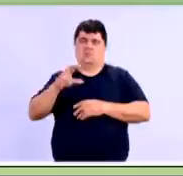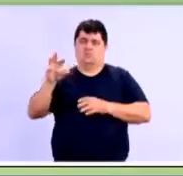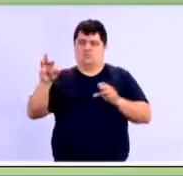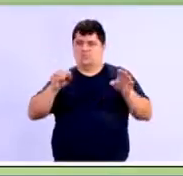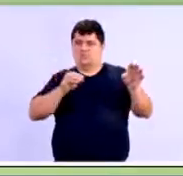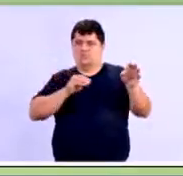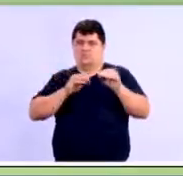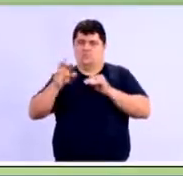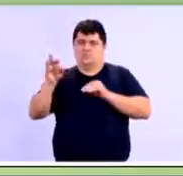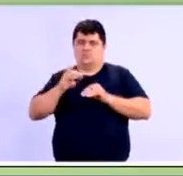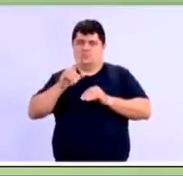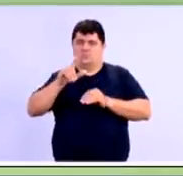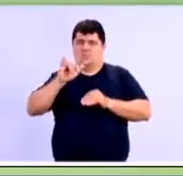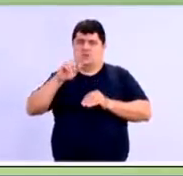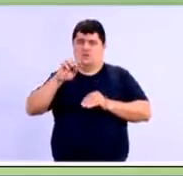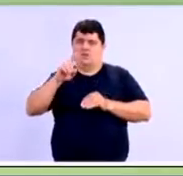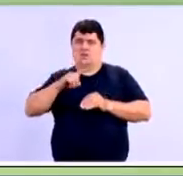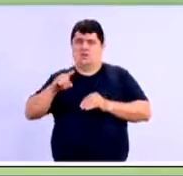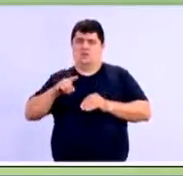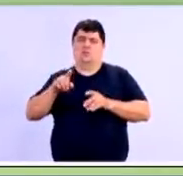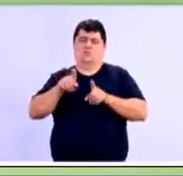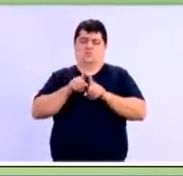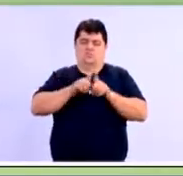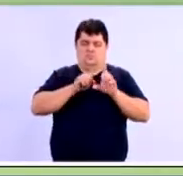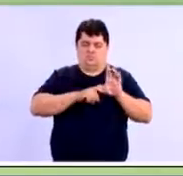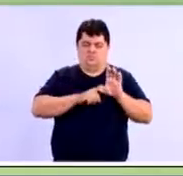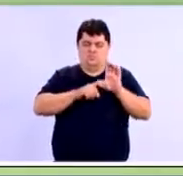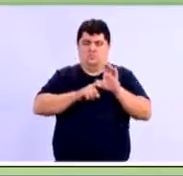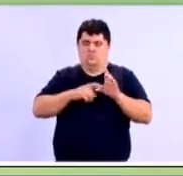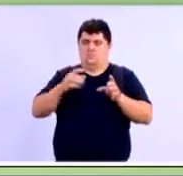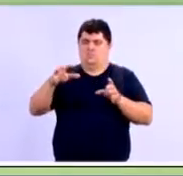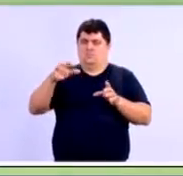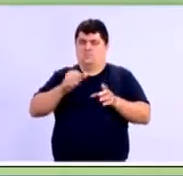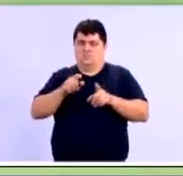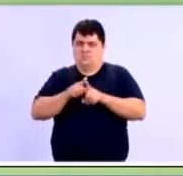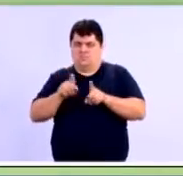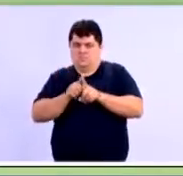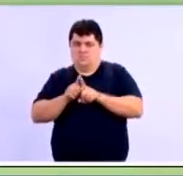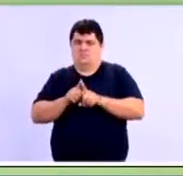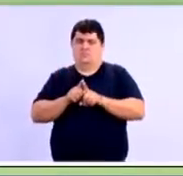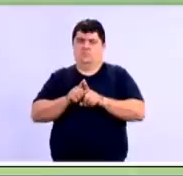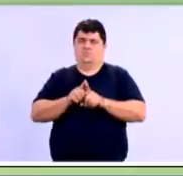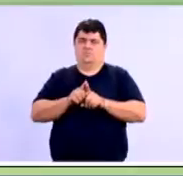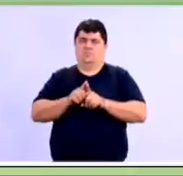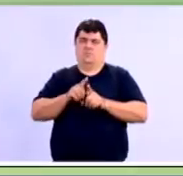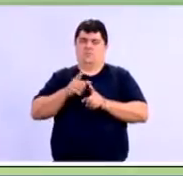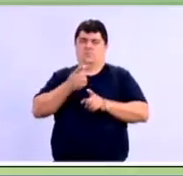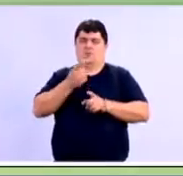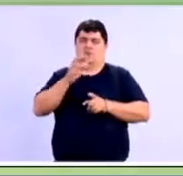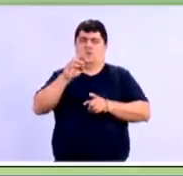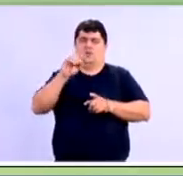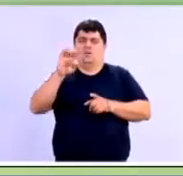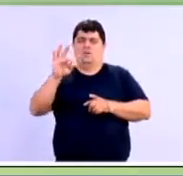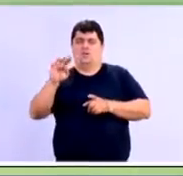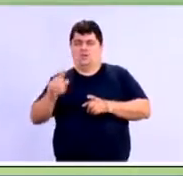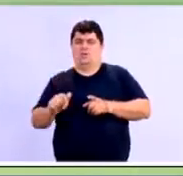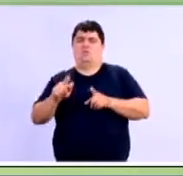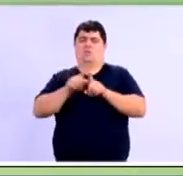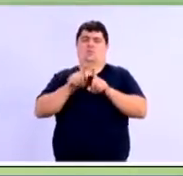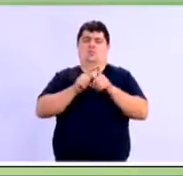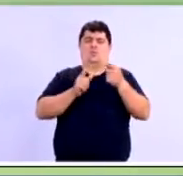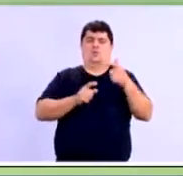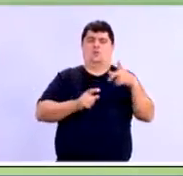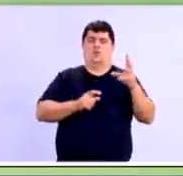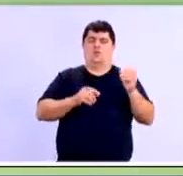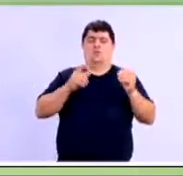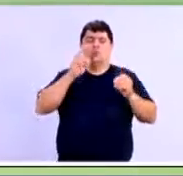de liquidez, os índices de endividamento e pego os meus índices de rentabilidade e lucratividade e vejo aonde